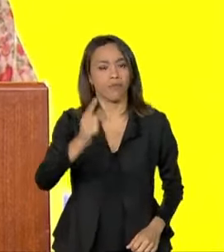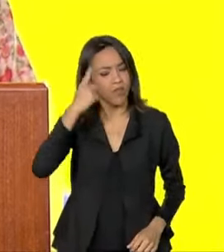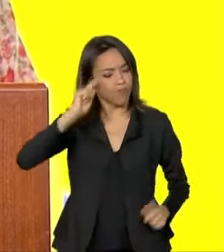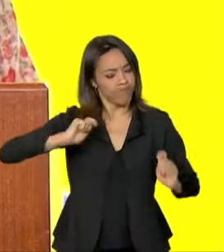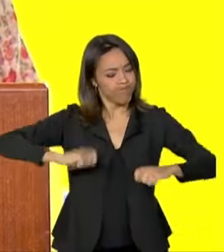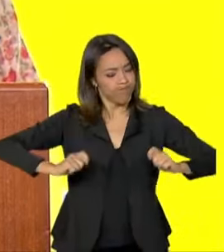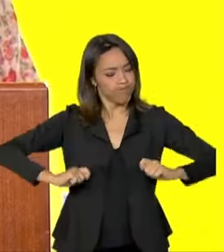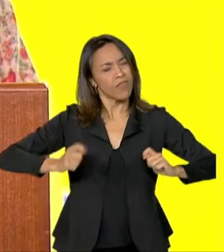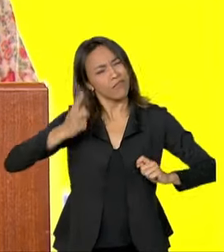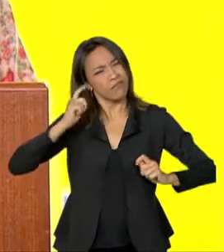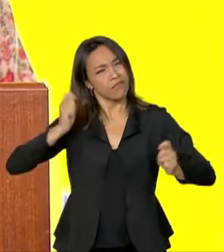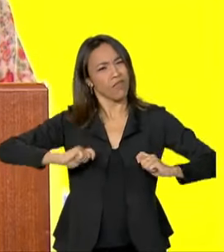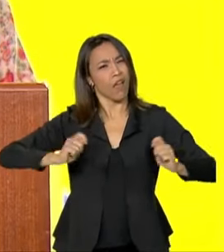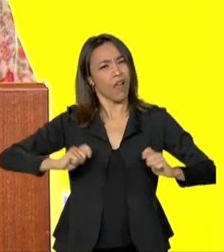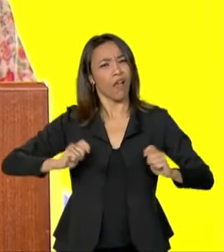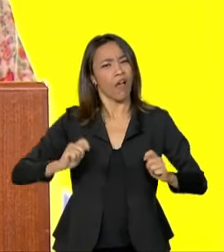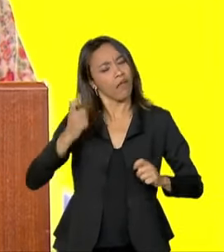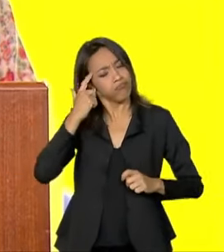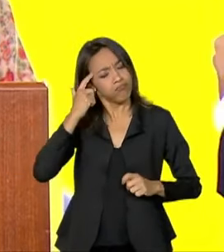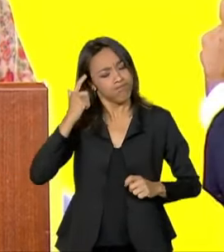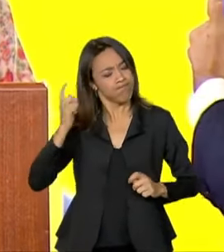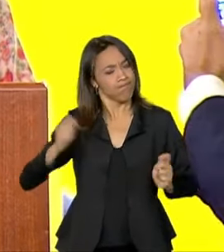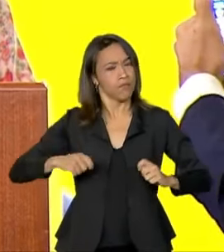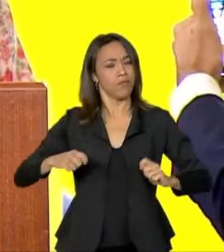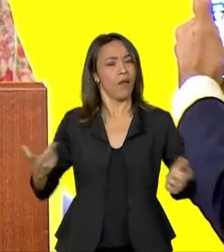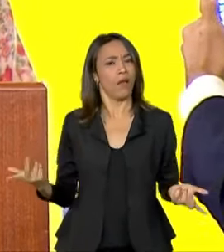eu posso conseguir o que eu quero.